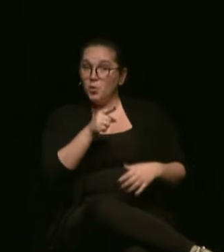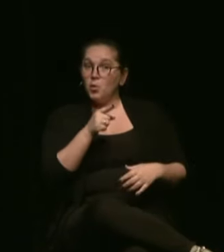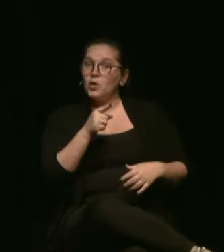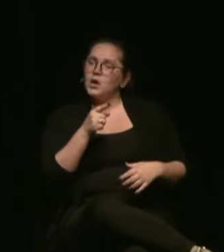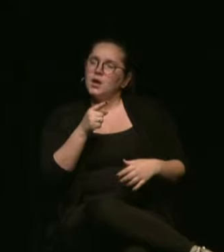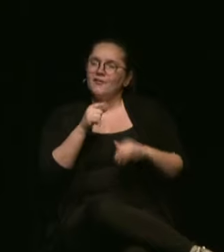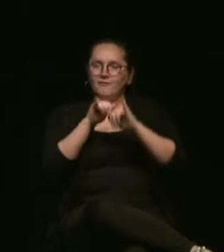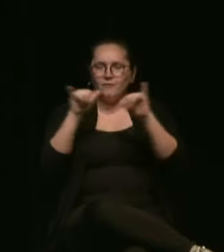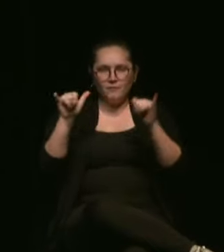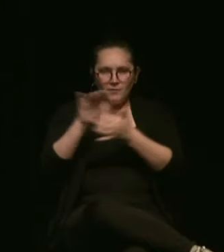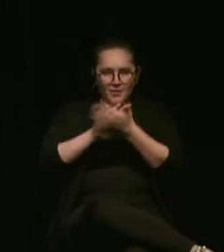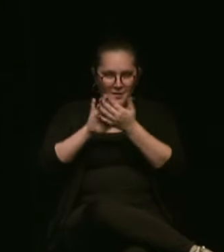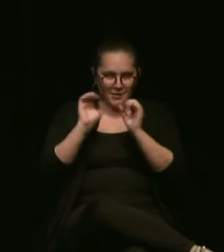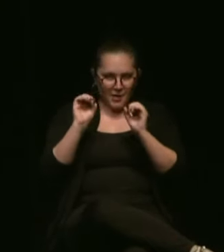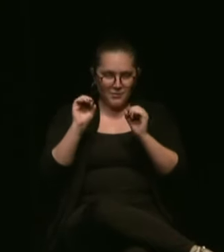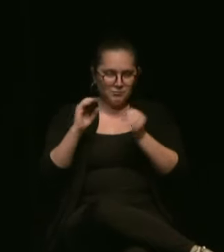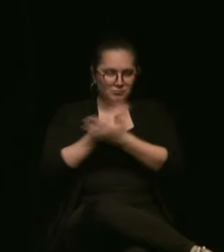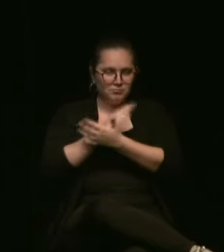fala, inclusive. Né?